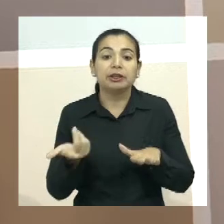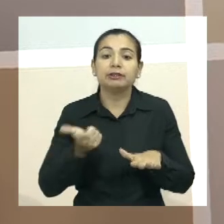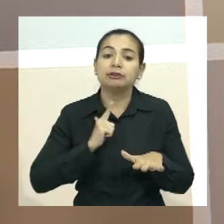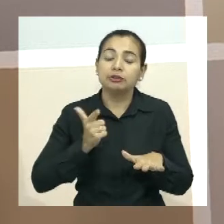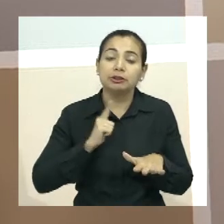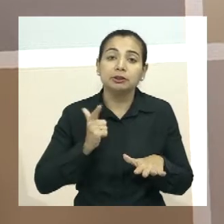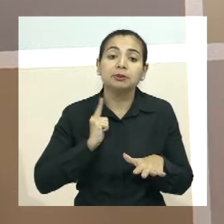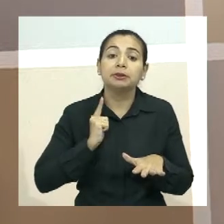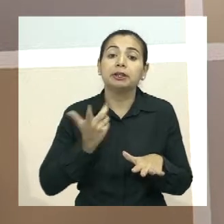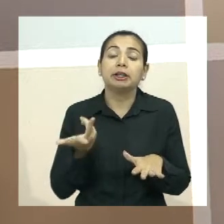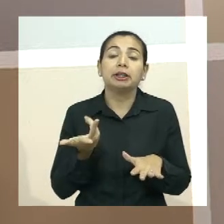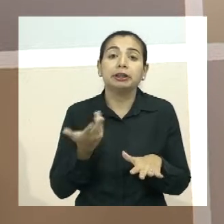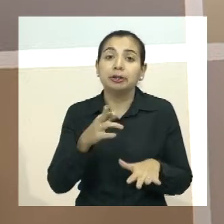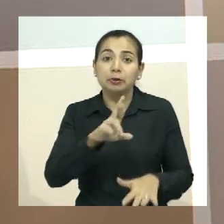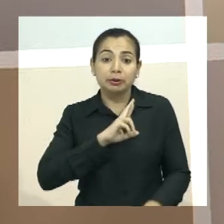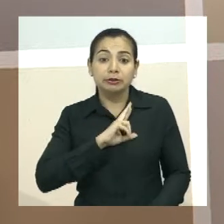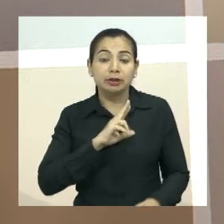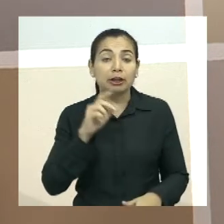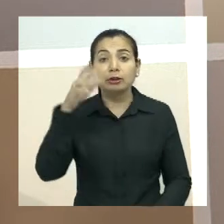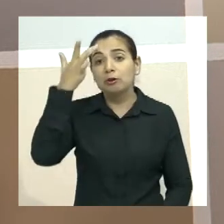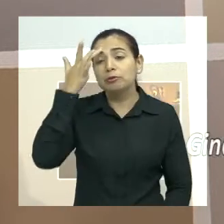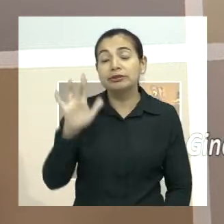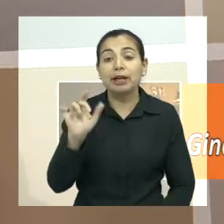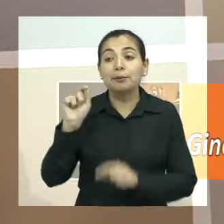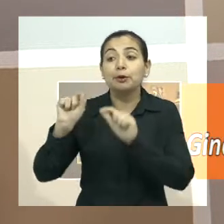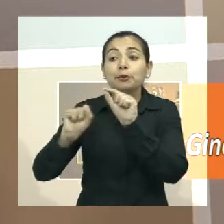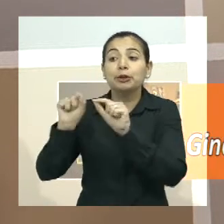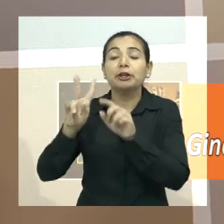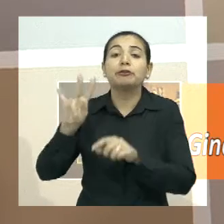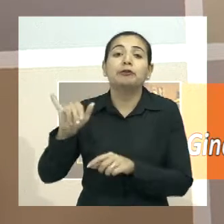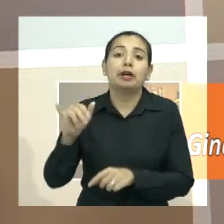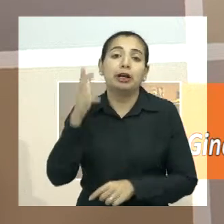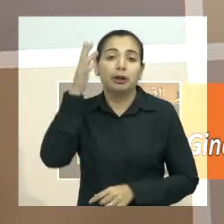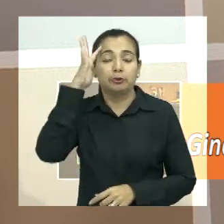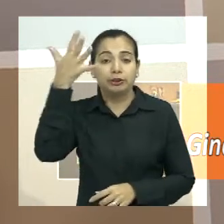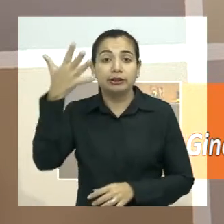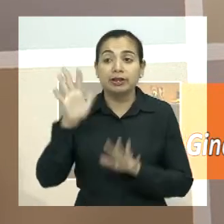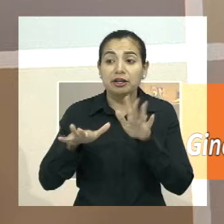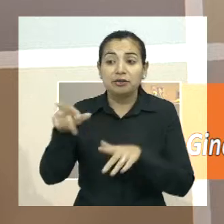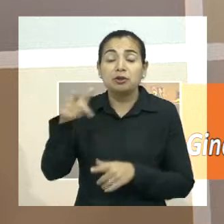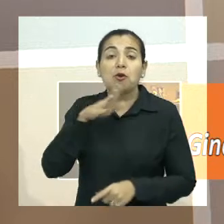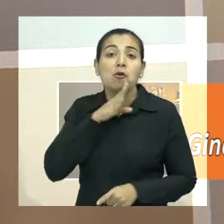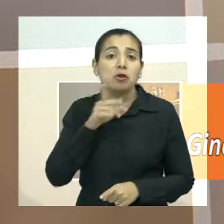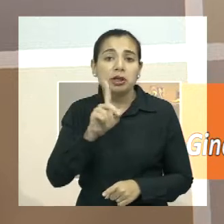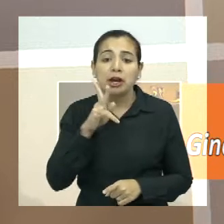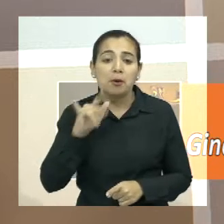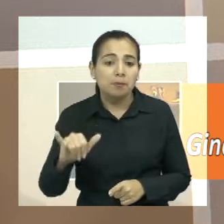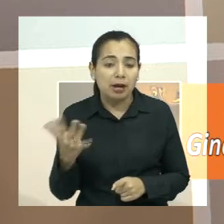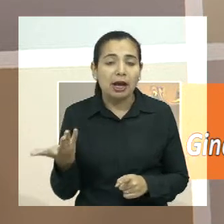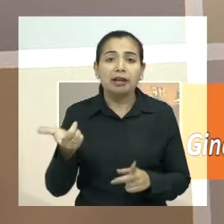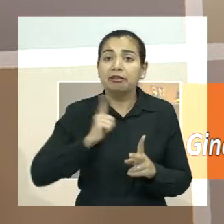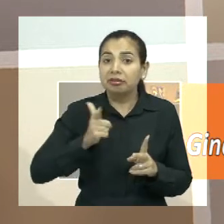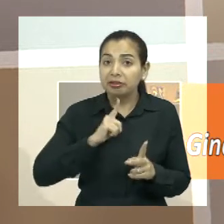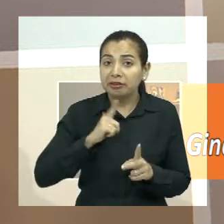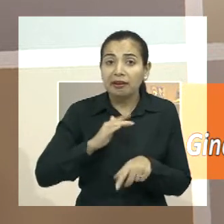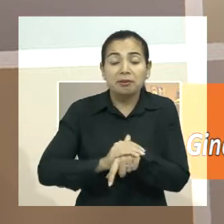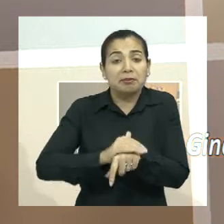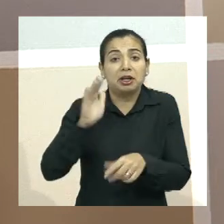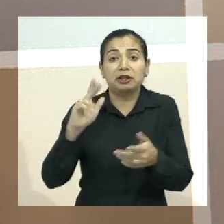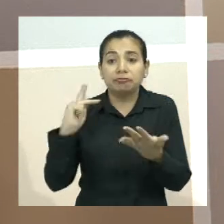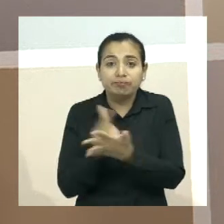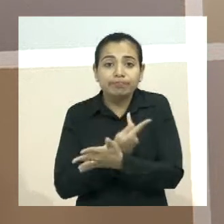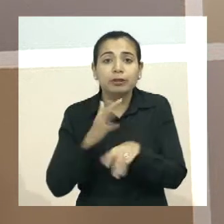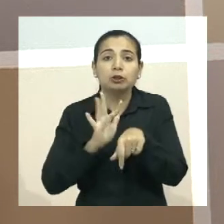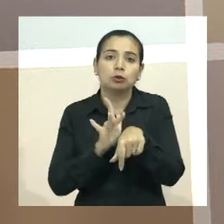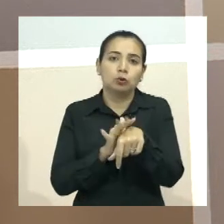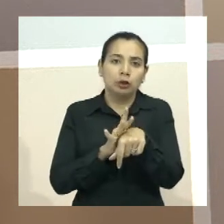ensurdecedor. Você não sabe o que é que vai acontecer. Elas desconhecem quem é o pai daquela criança, aumenta o risco de DST, de AIDS, às